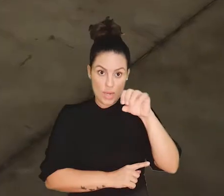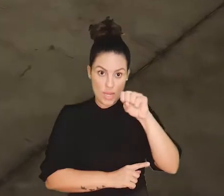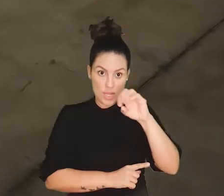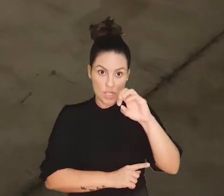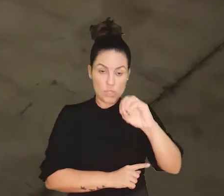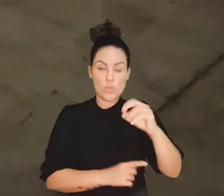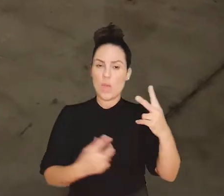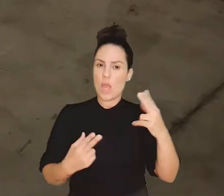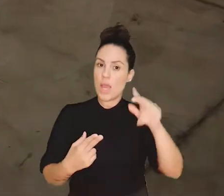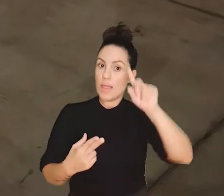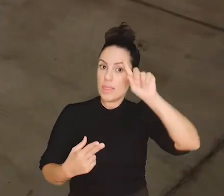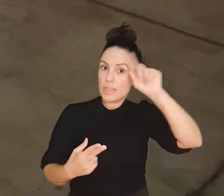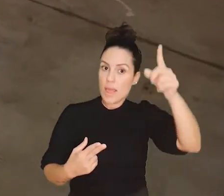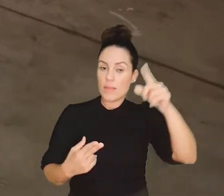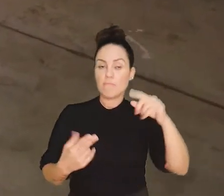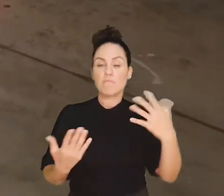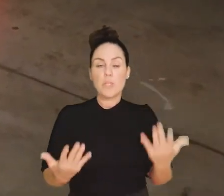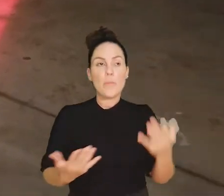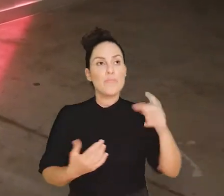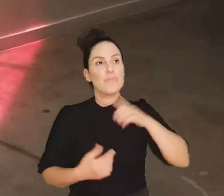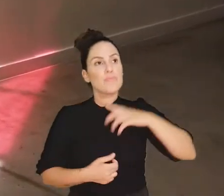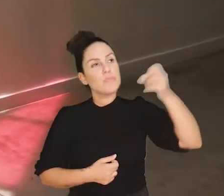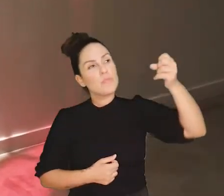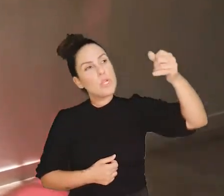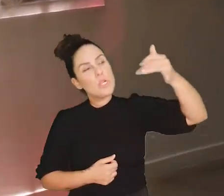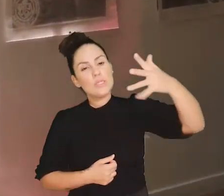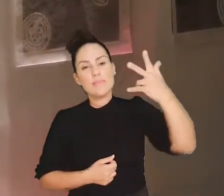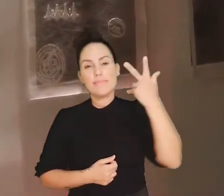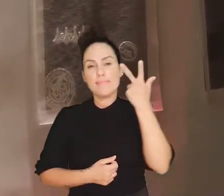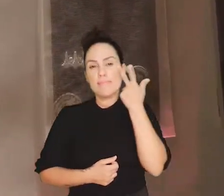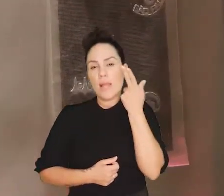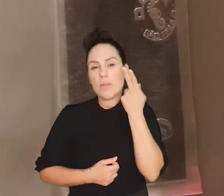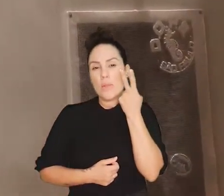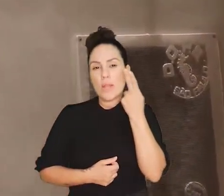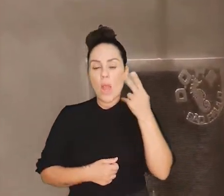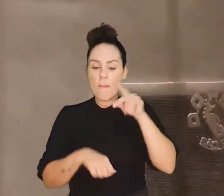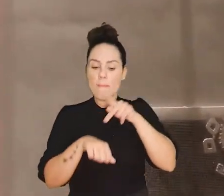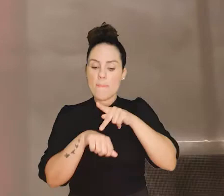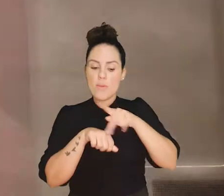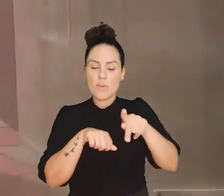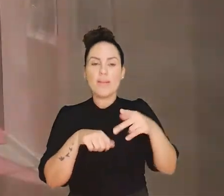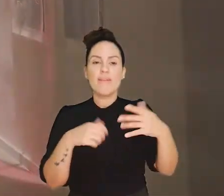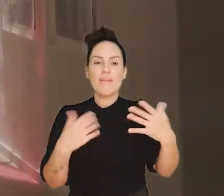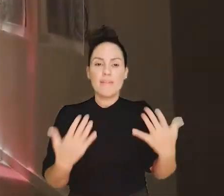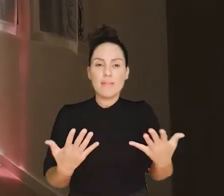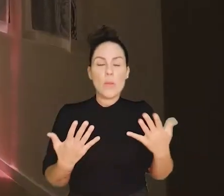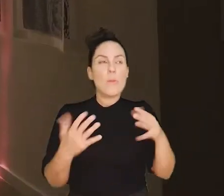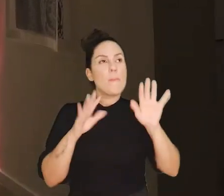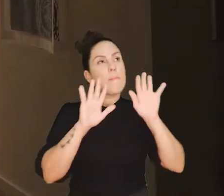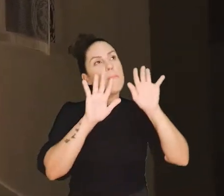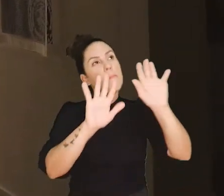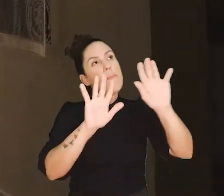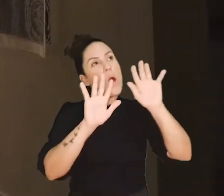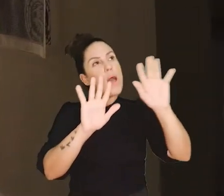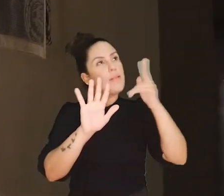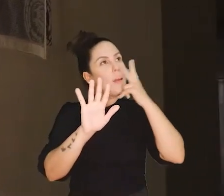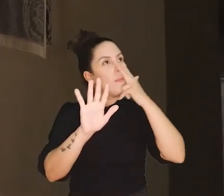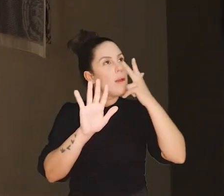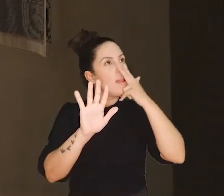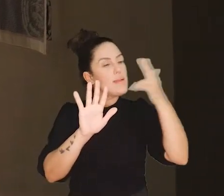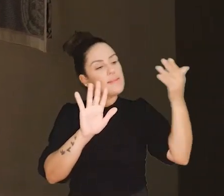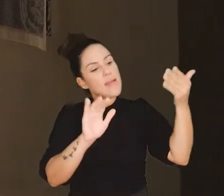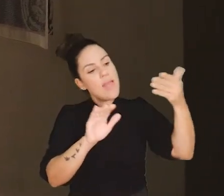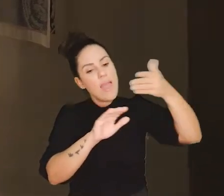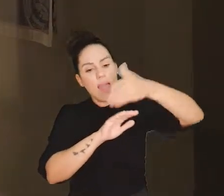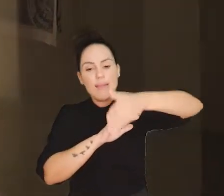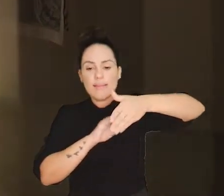perverteu. Assim como a luz natural, a ocupação de Gabriel Borém também, temporariamente, vai ocupando diferentes lugares